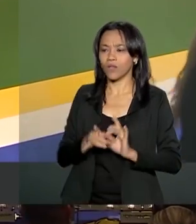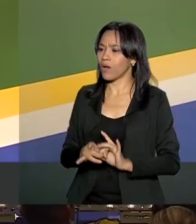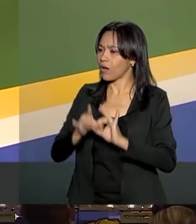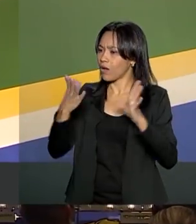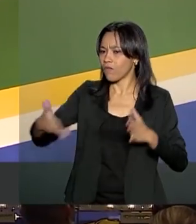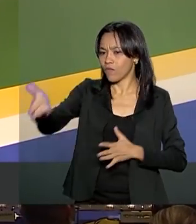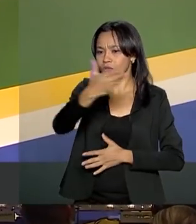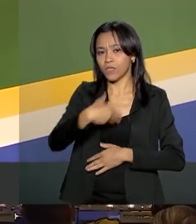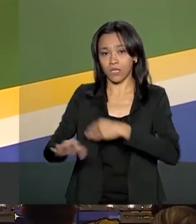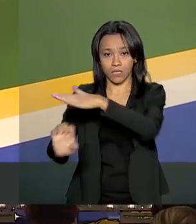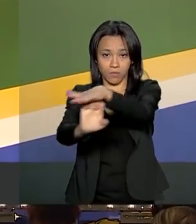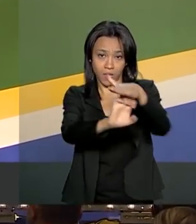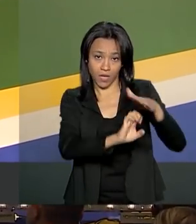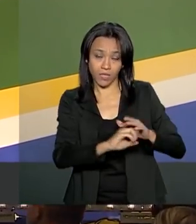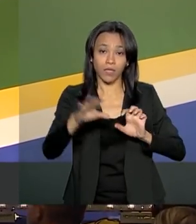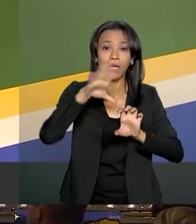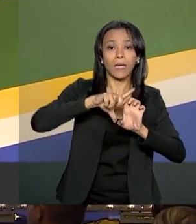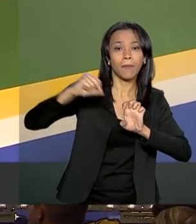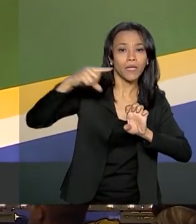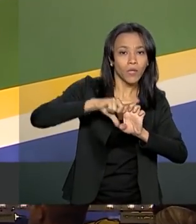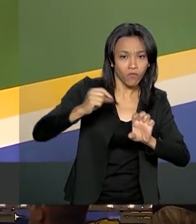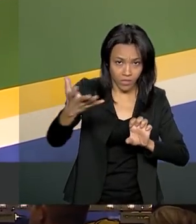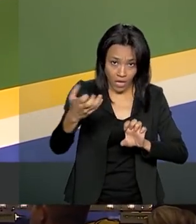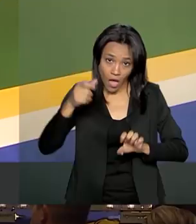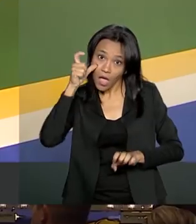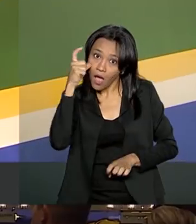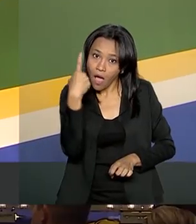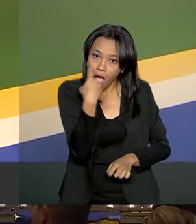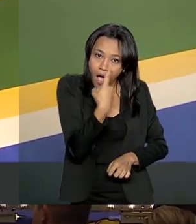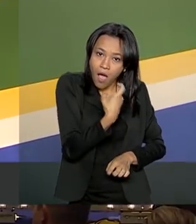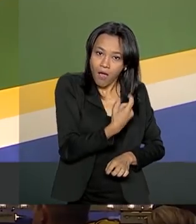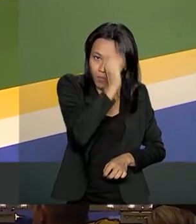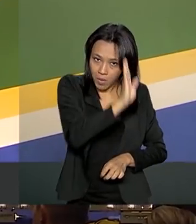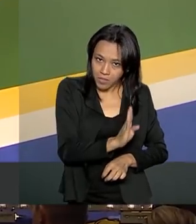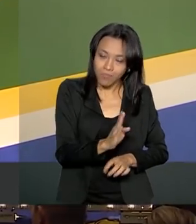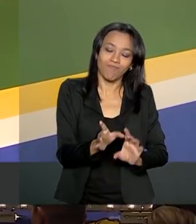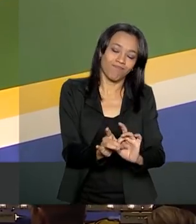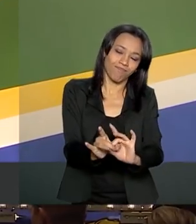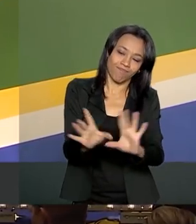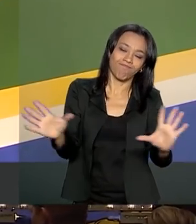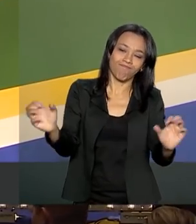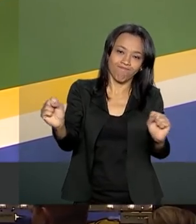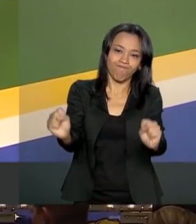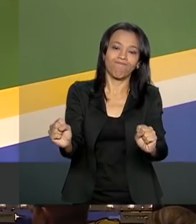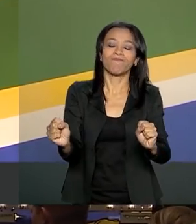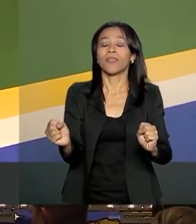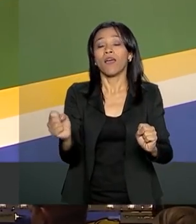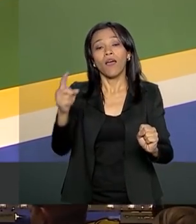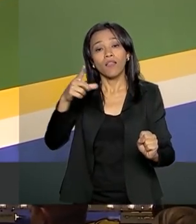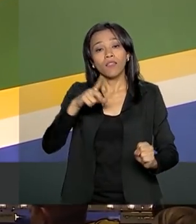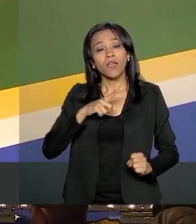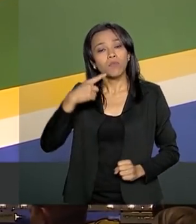empreendedores, os senhores que querem investir no Brasil. É a certeza